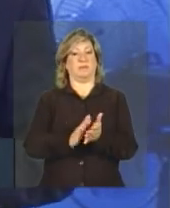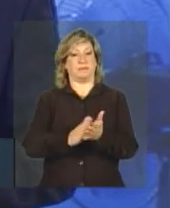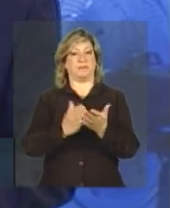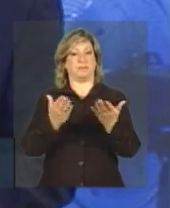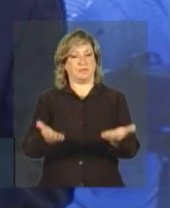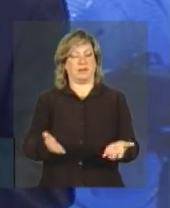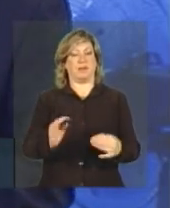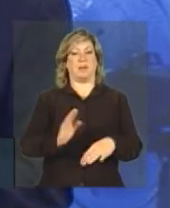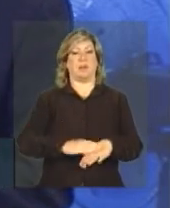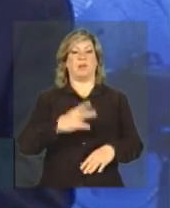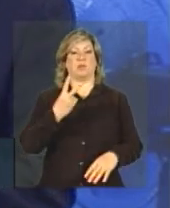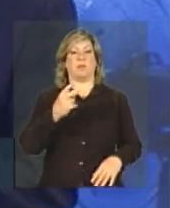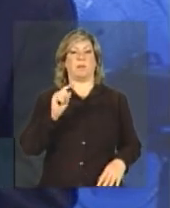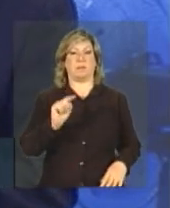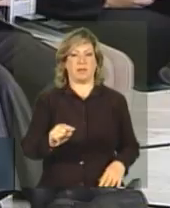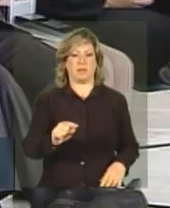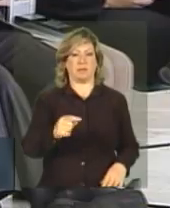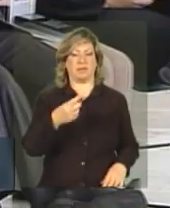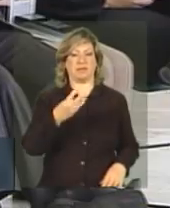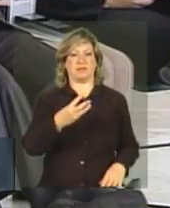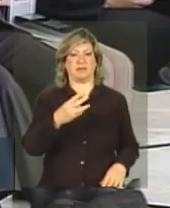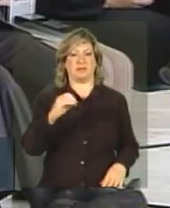de 2.300